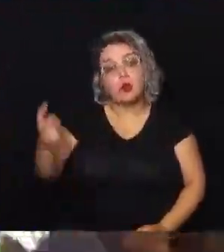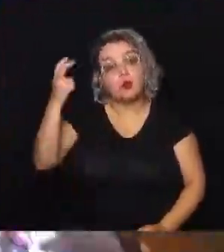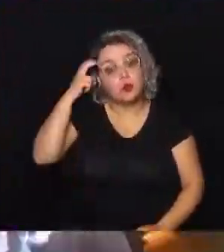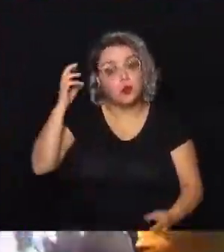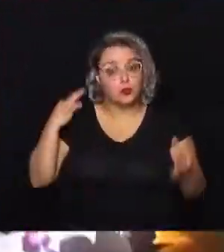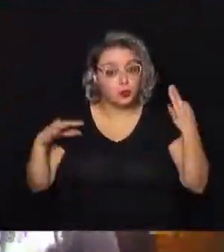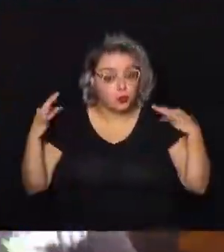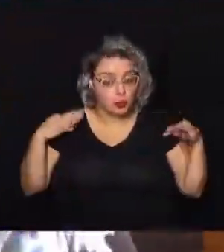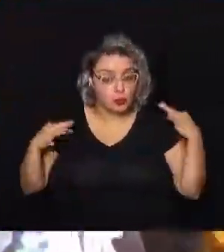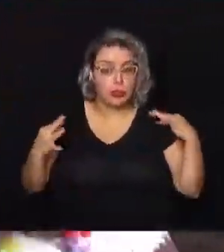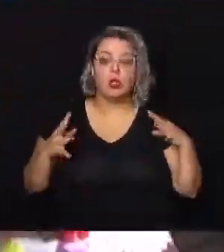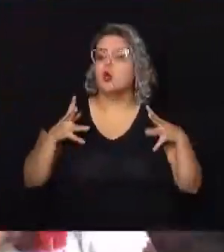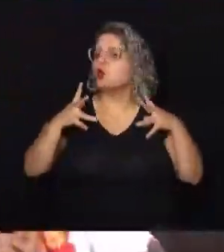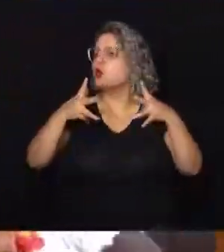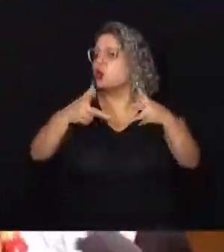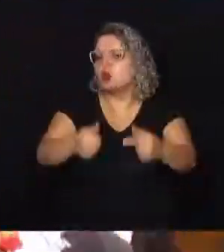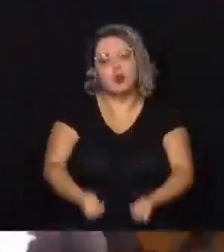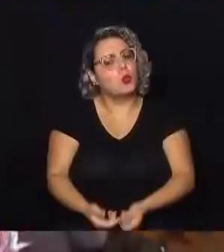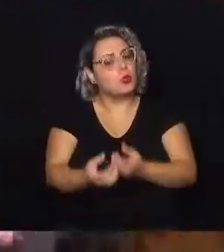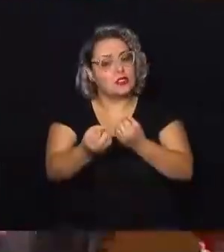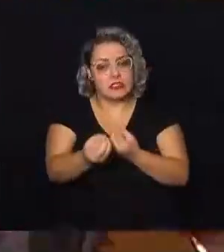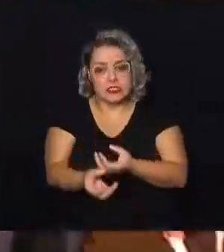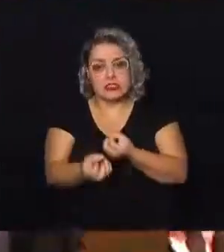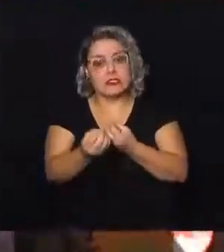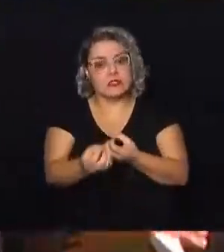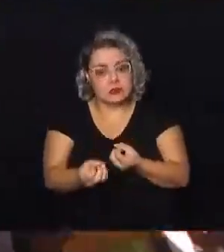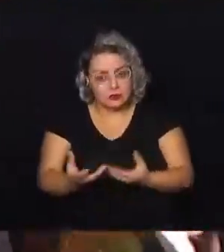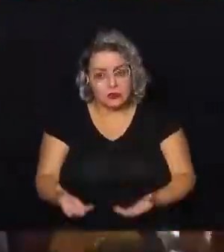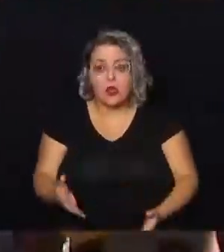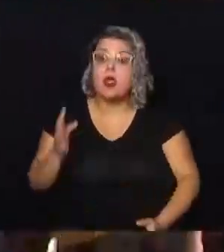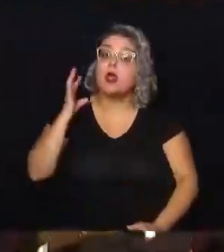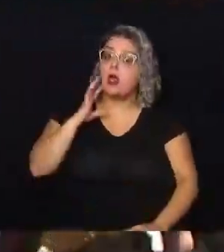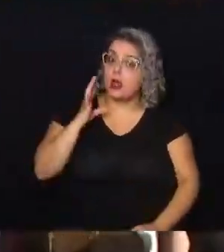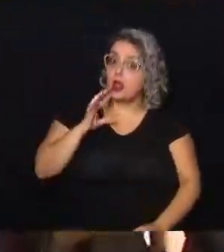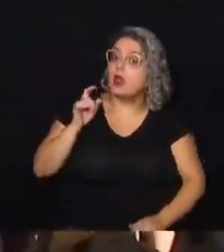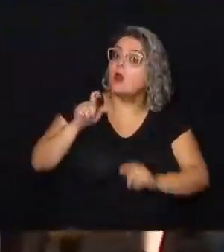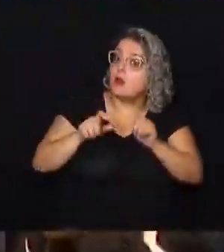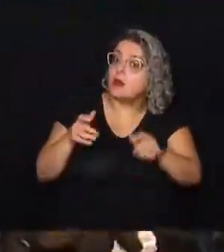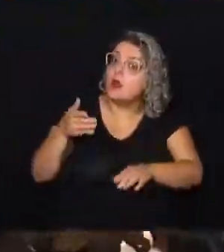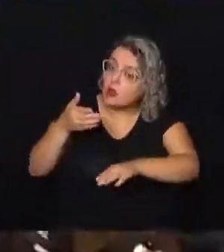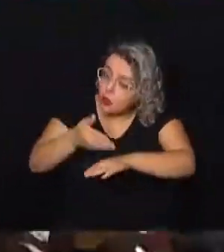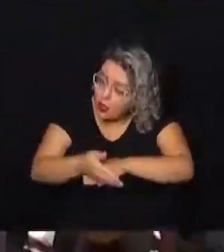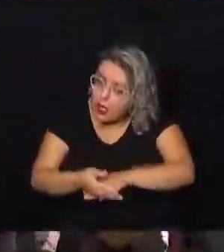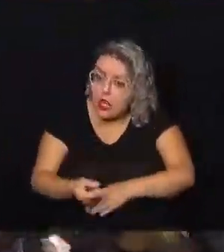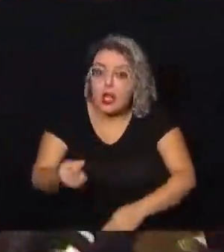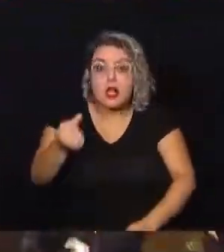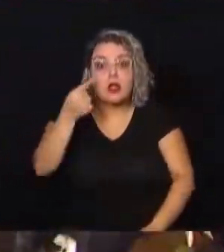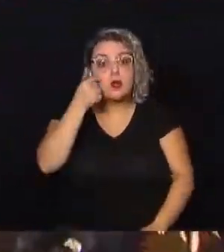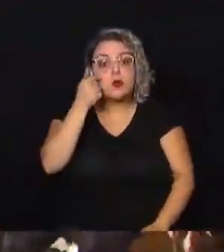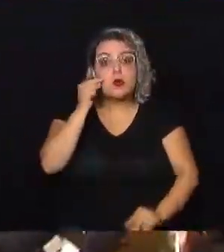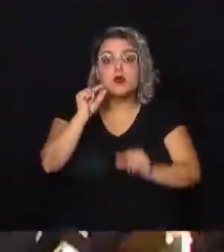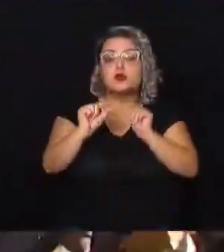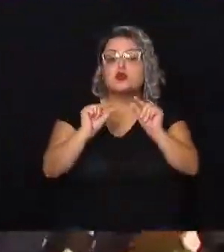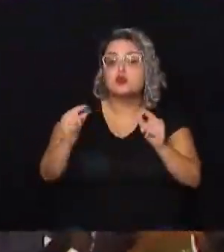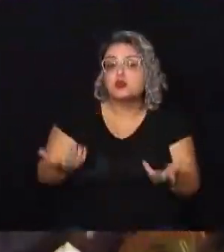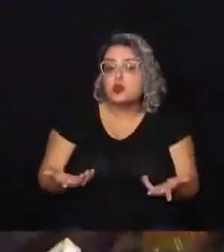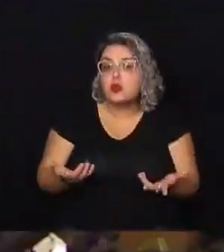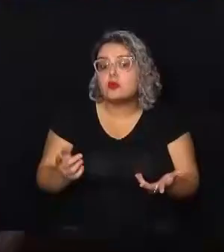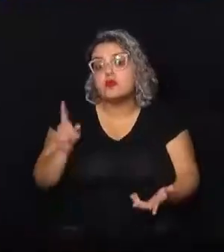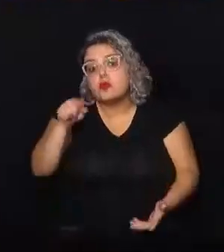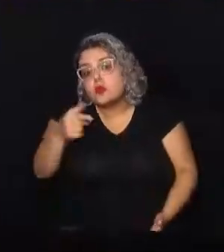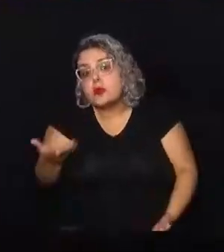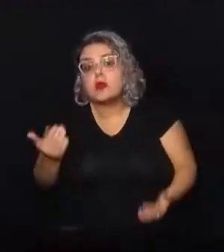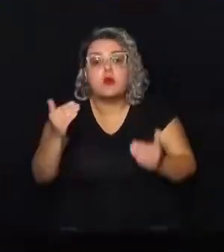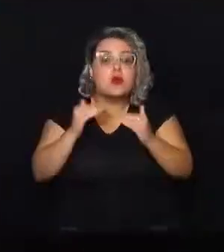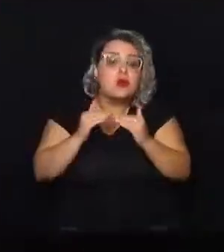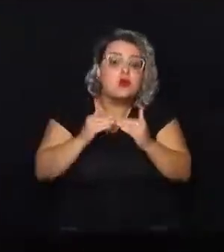campinas.culturaturismo todas as informações e é muito legal que a pessoa entre e enxergue um pouco aquilo que combina